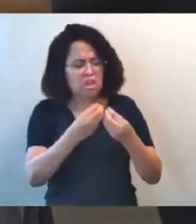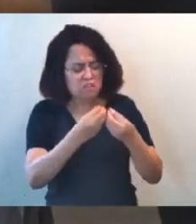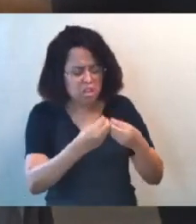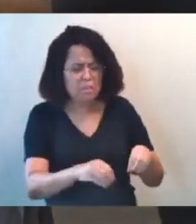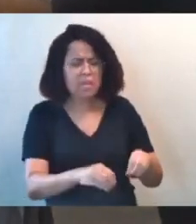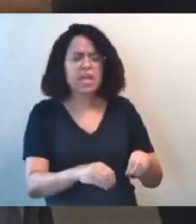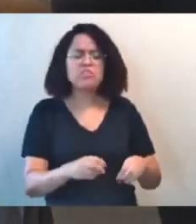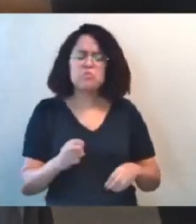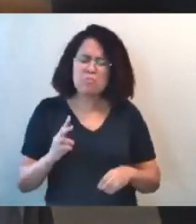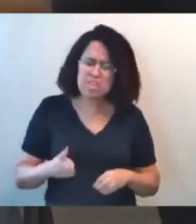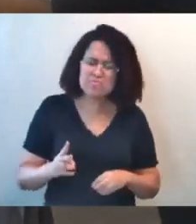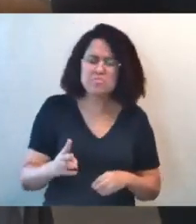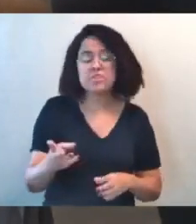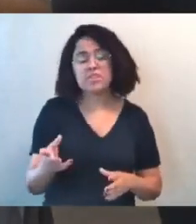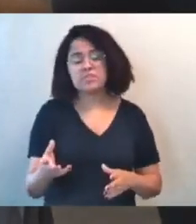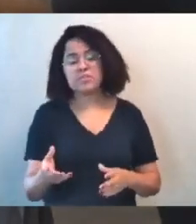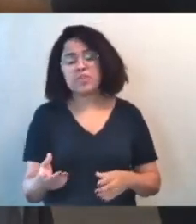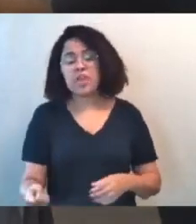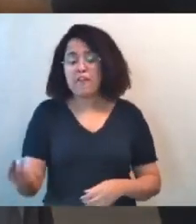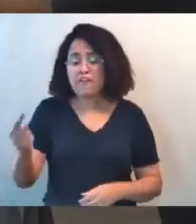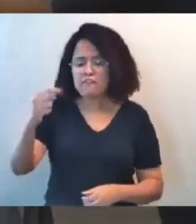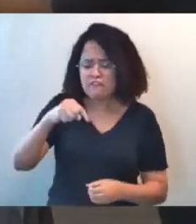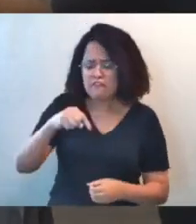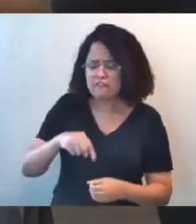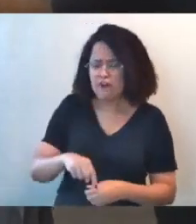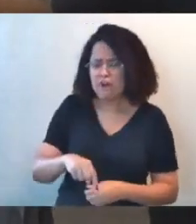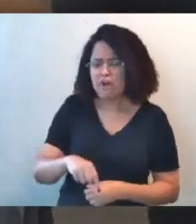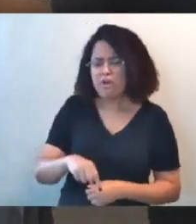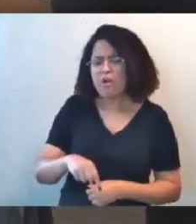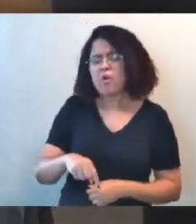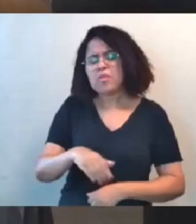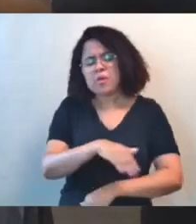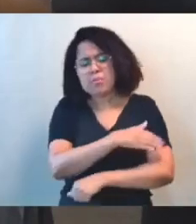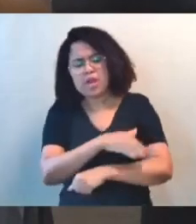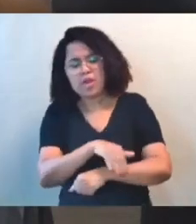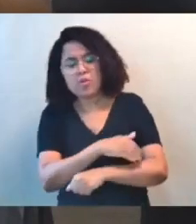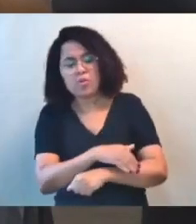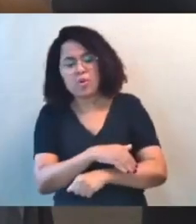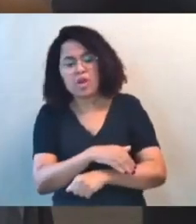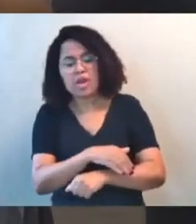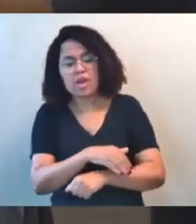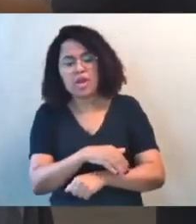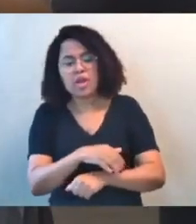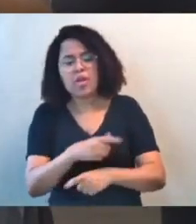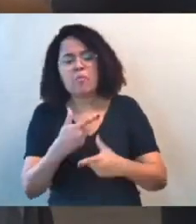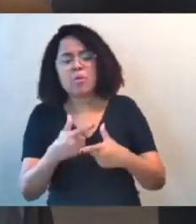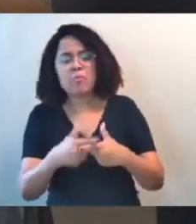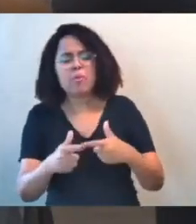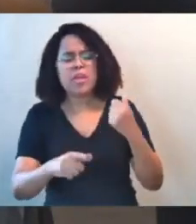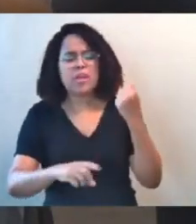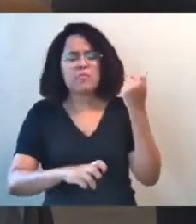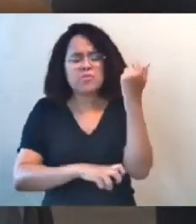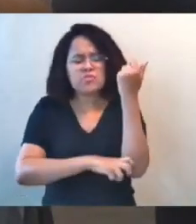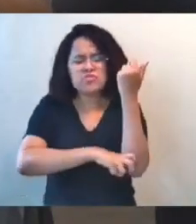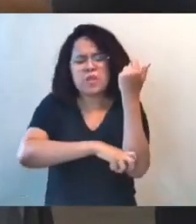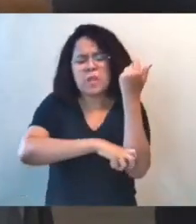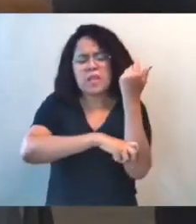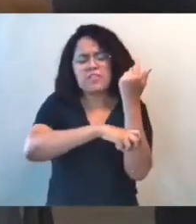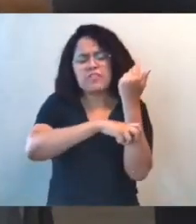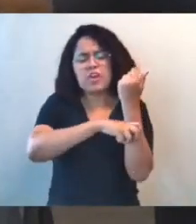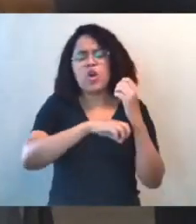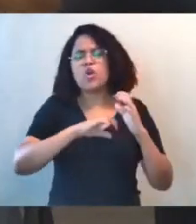voltam para a rua do mesmo jeito. É a mesma coisa que ele citou aqui do elevador. todos elevadores que rodam na